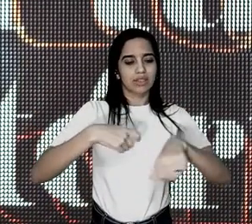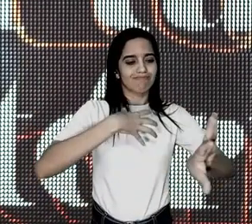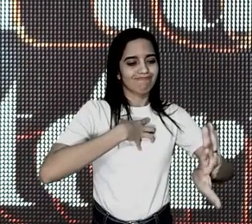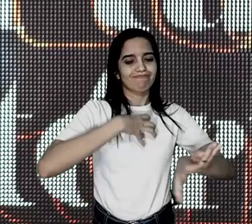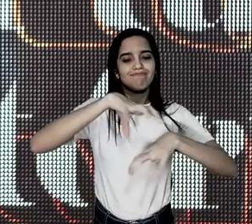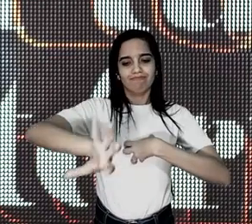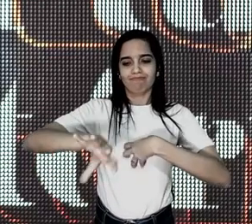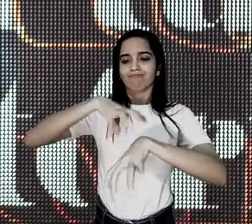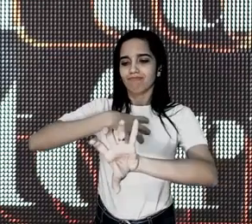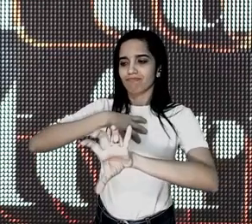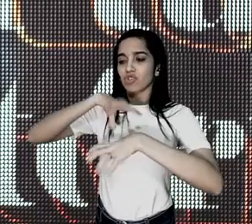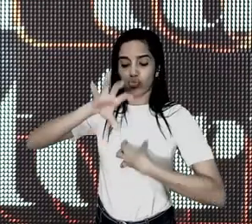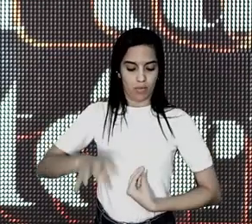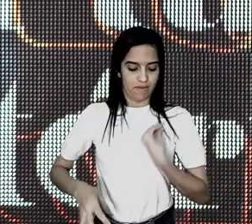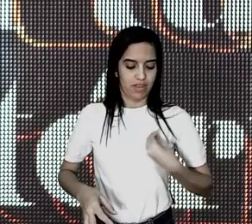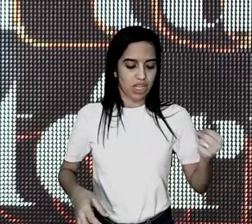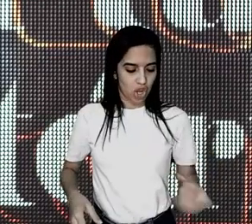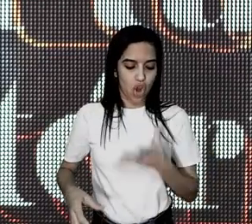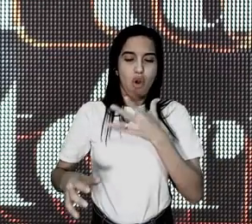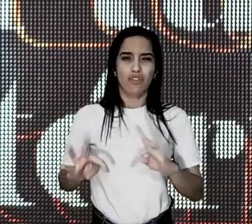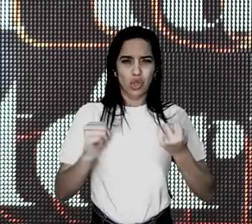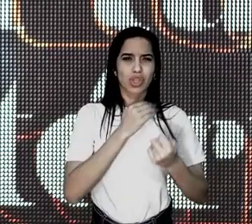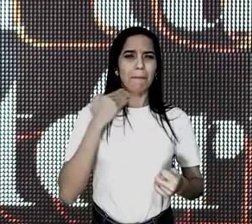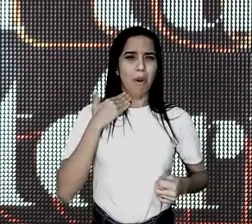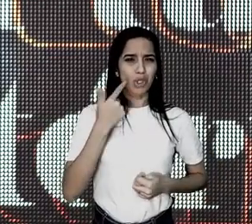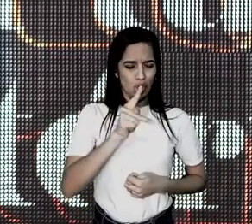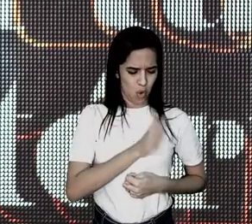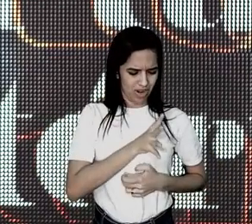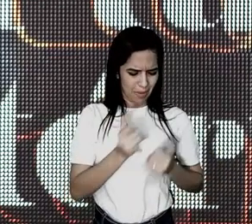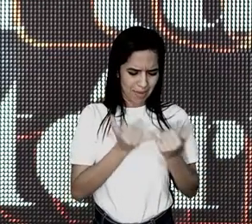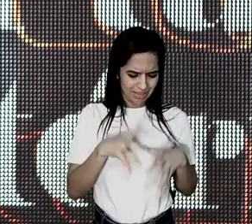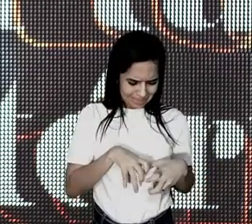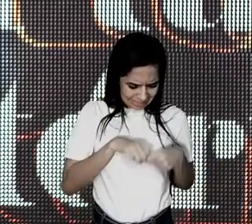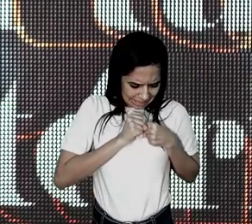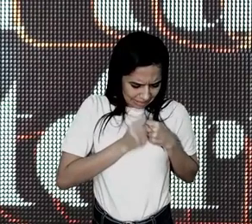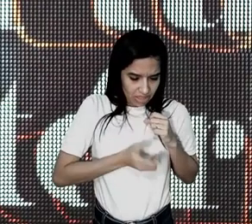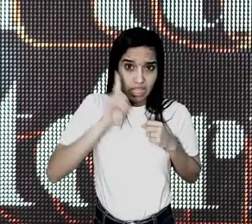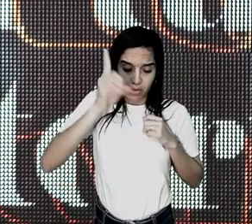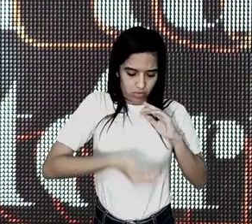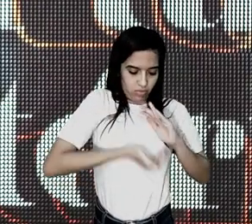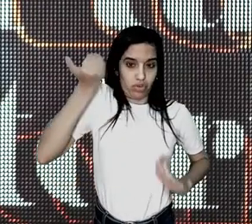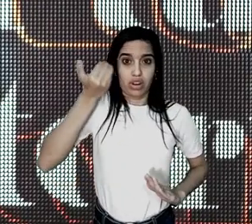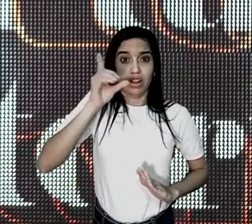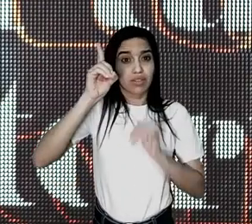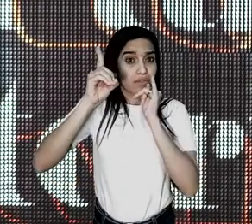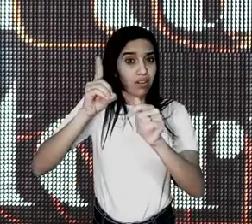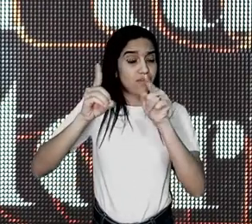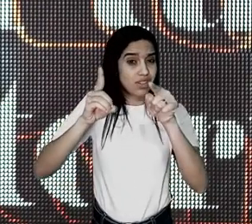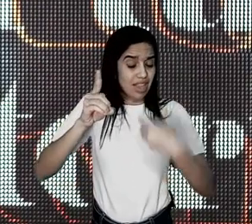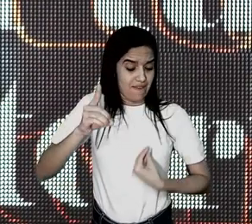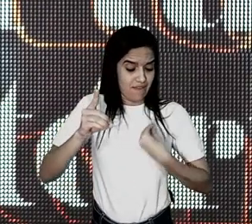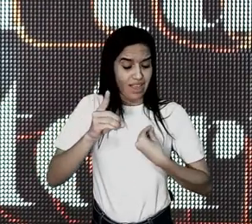milagre, da ressurreição, Deus está arrancando a morte do seu coração. Deus está dizendo para você: ei, você está vivendo